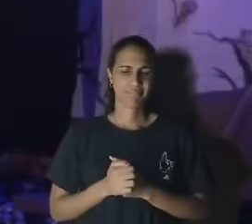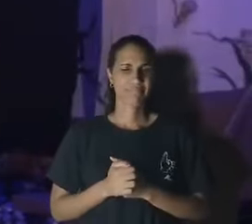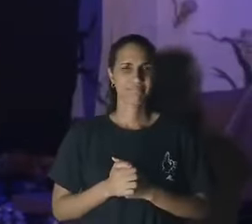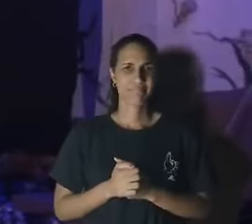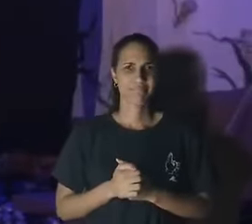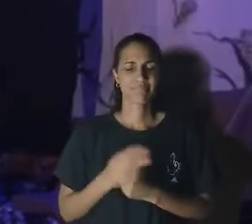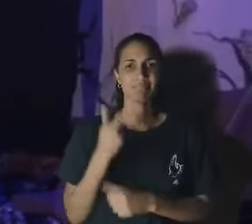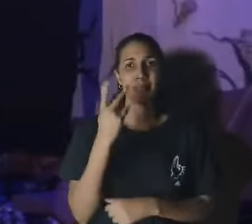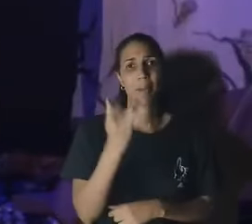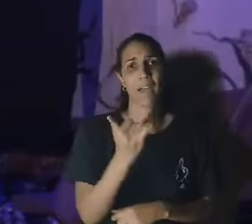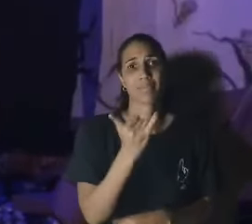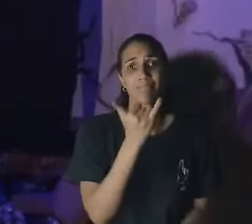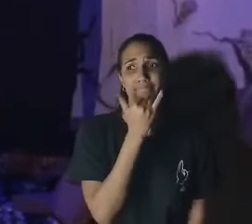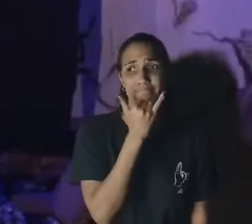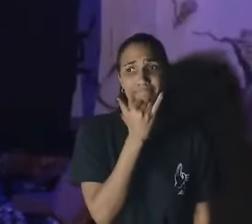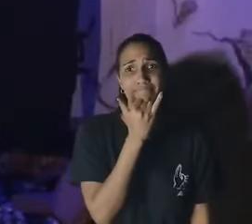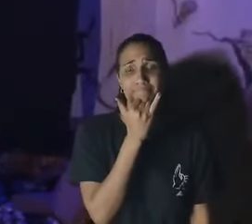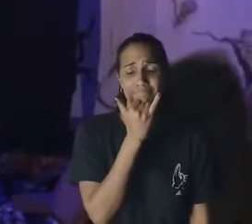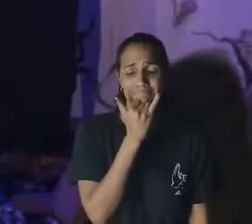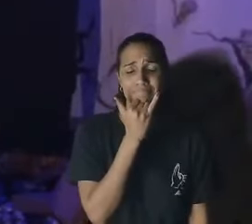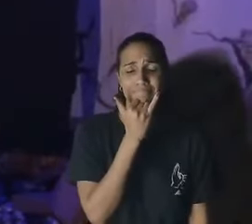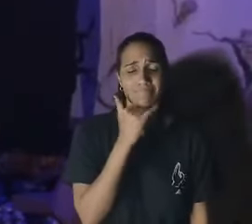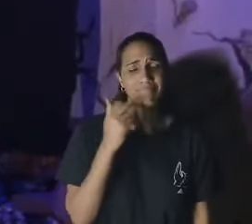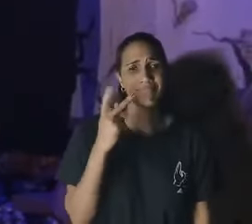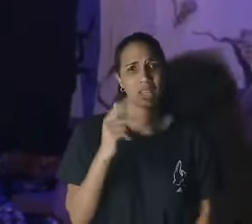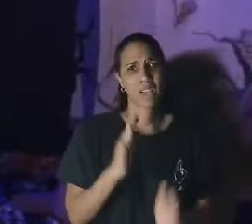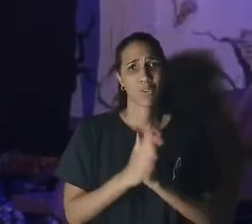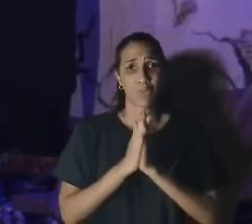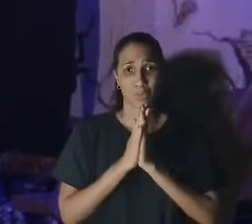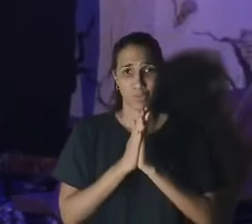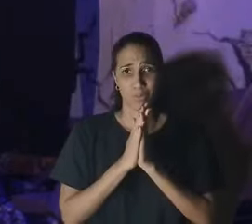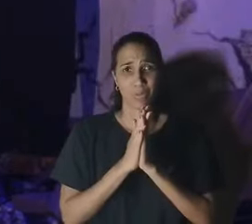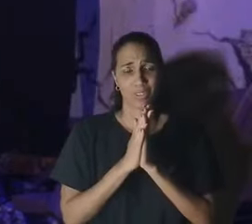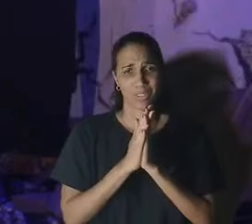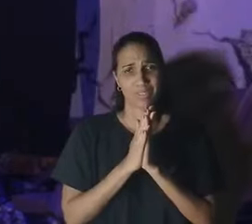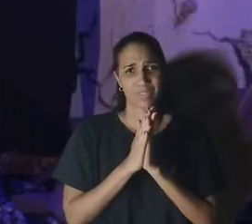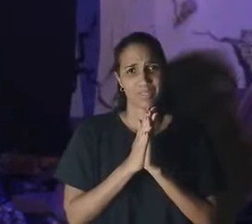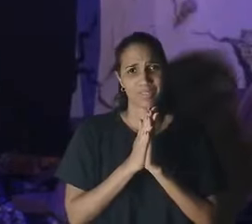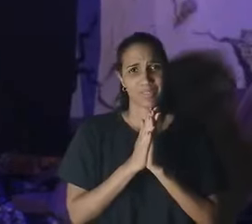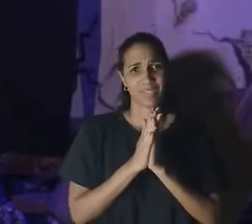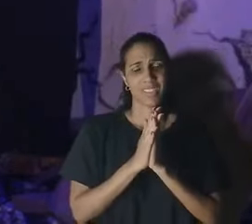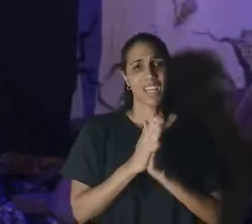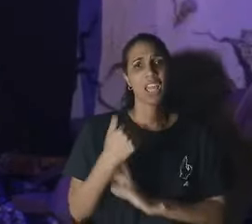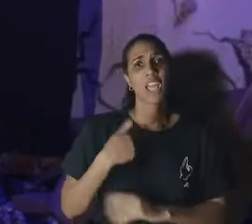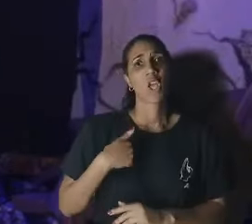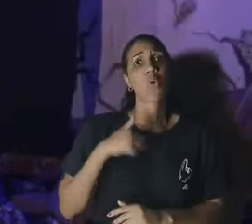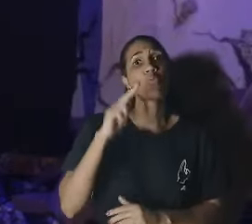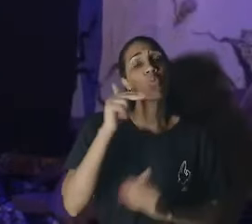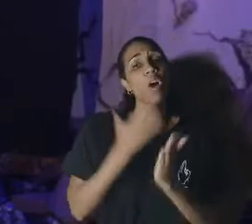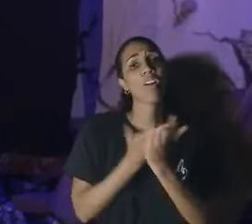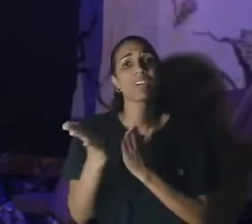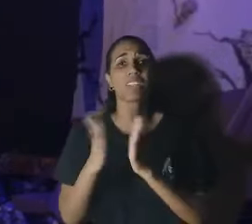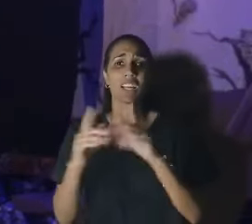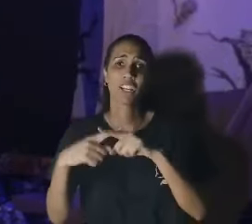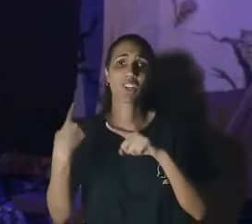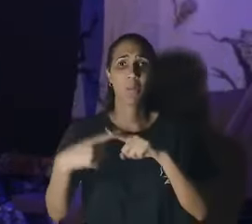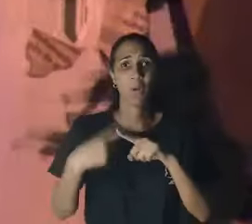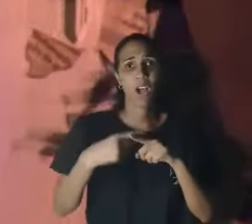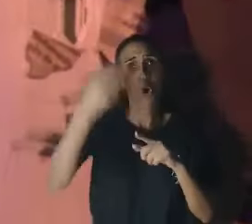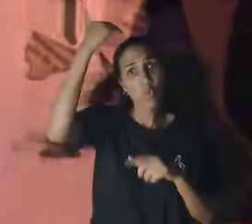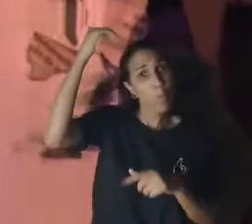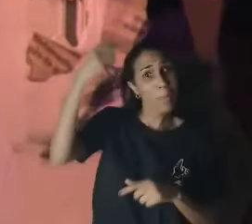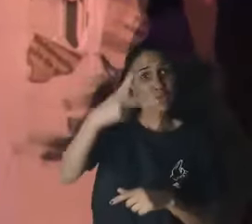Pai, me perdoa, pai. Por favor, pai, o senhor nunca foi o motivo do meu afastamento, pai.